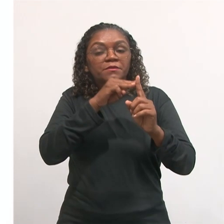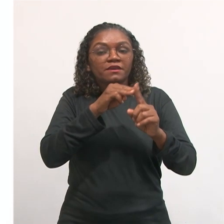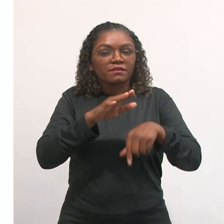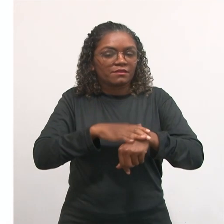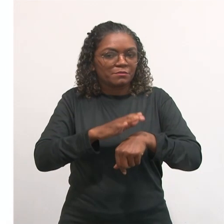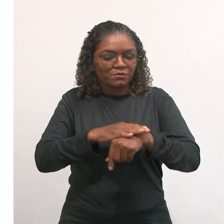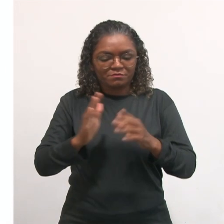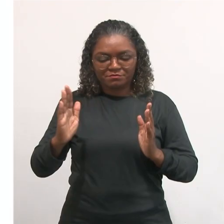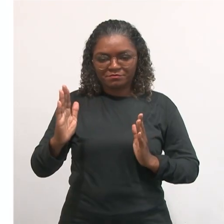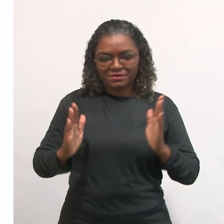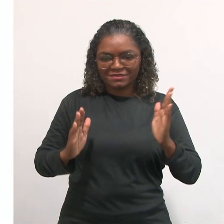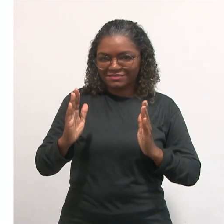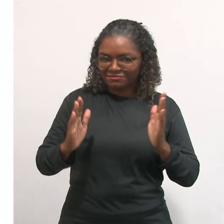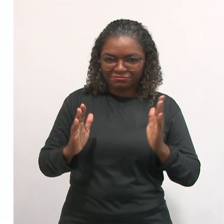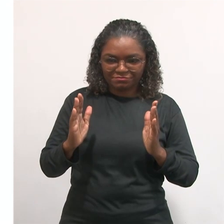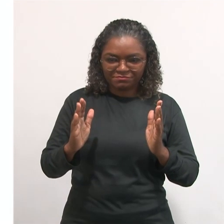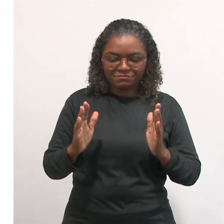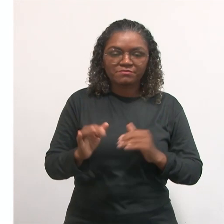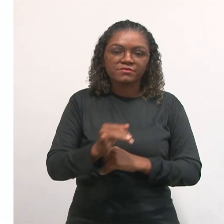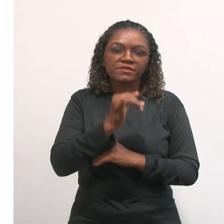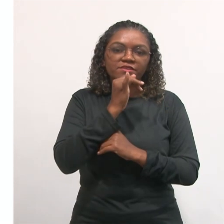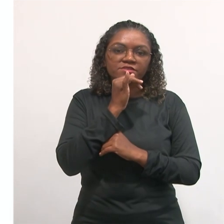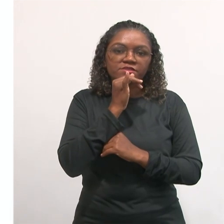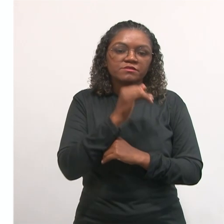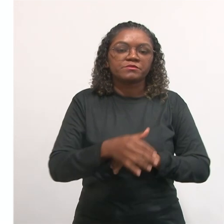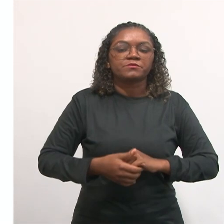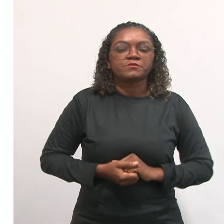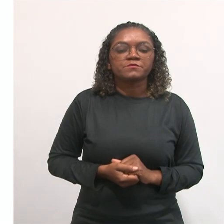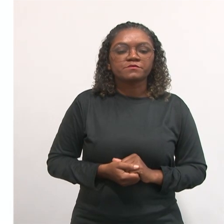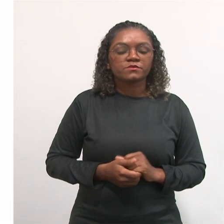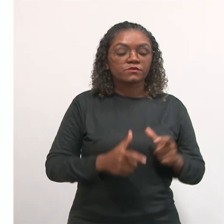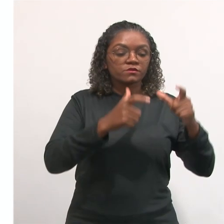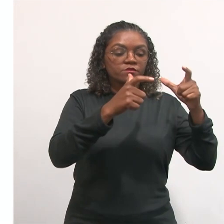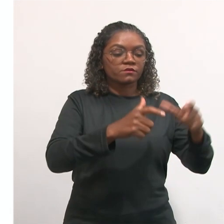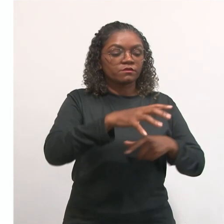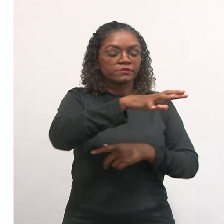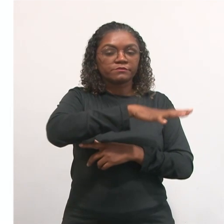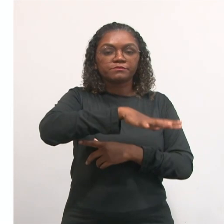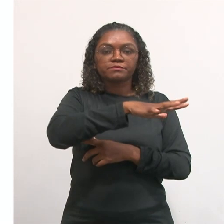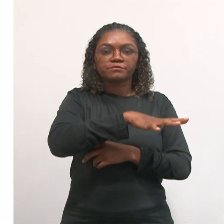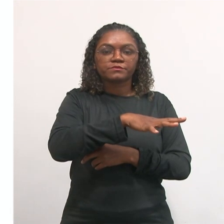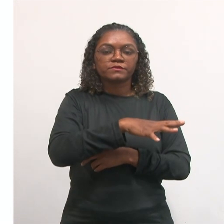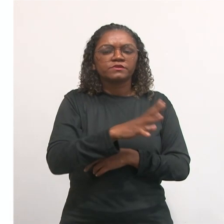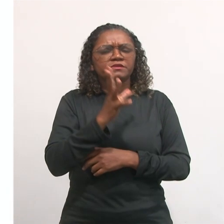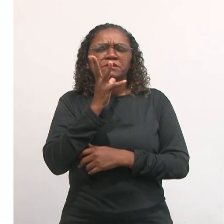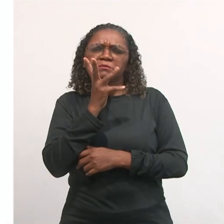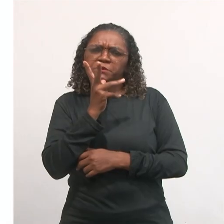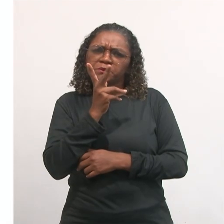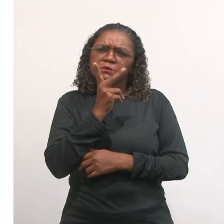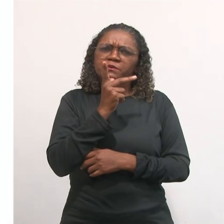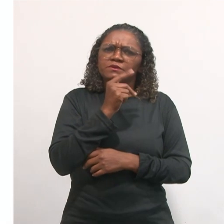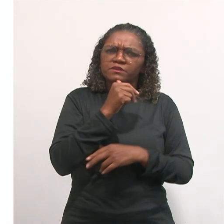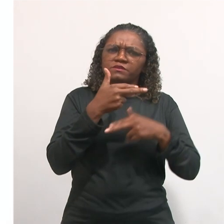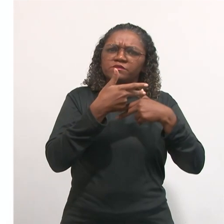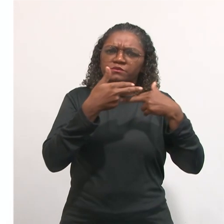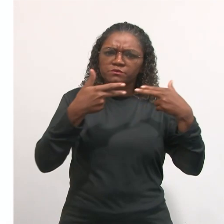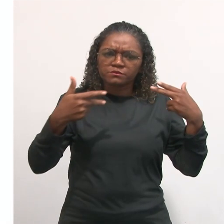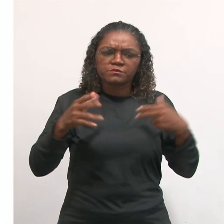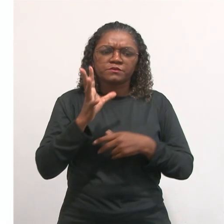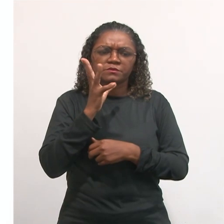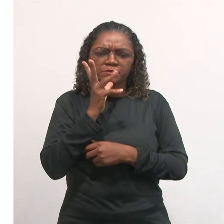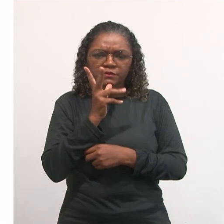os processos num determinado setor estão sendo muito lentos, né? Então, o gestor daquela pasta,